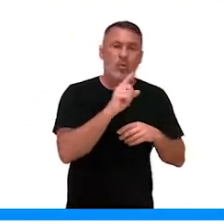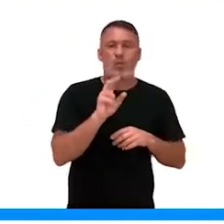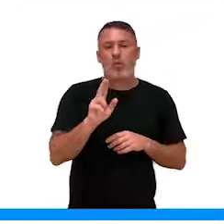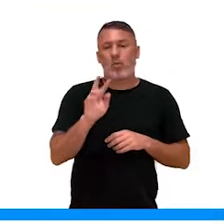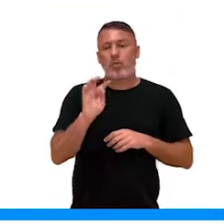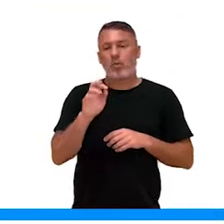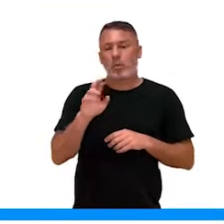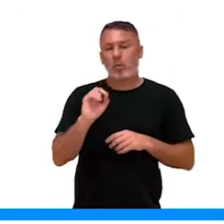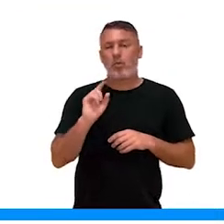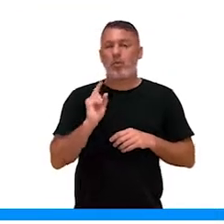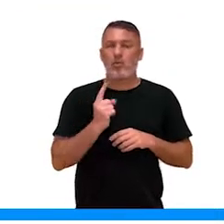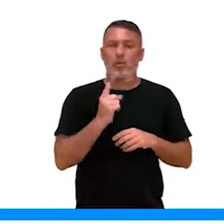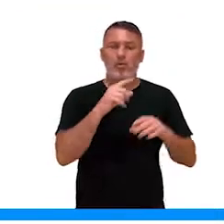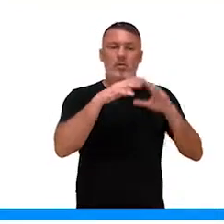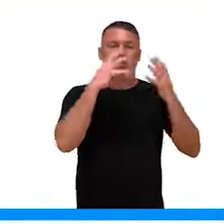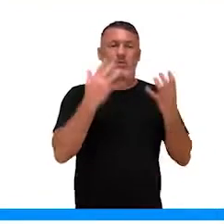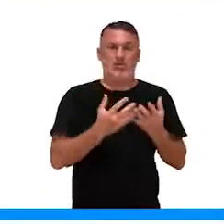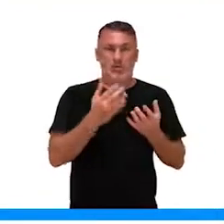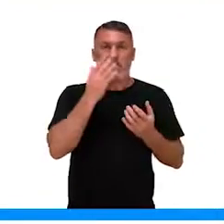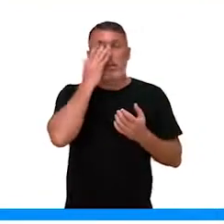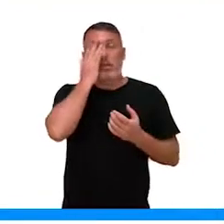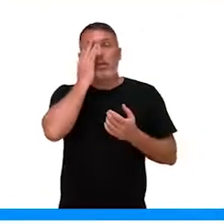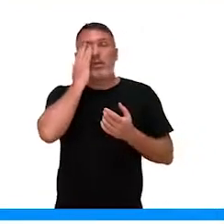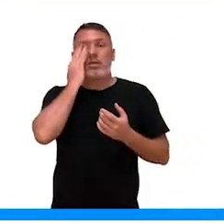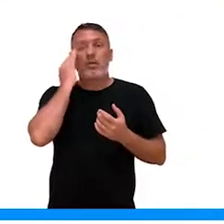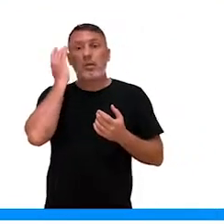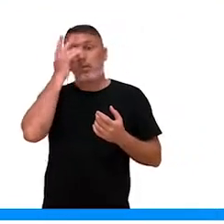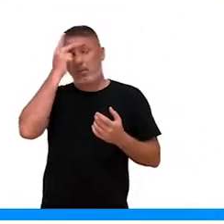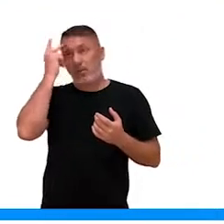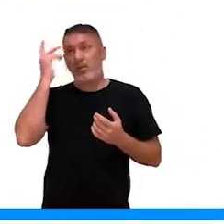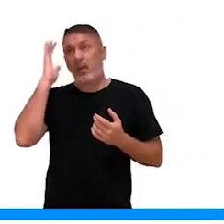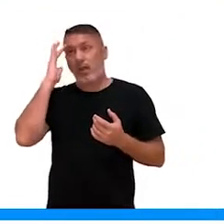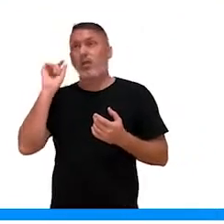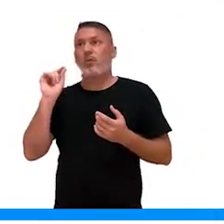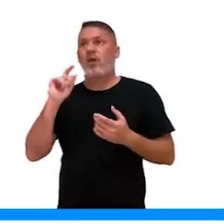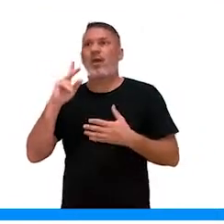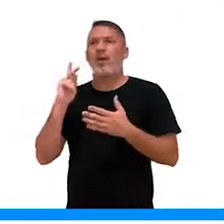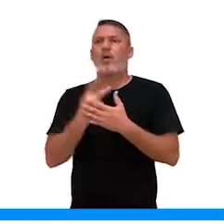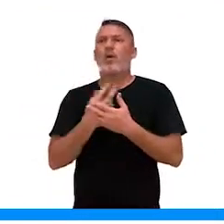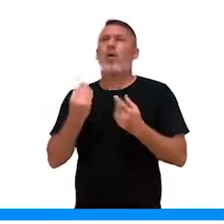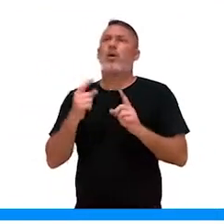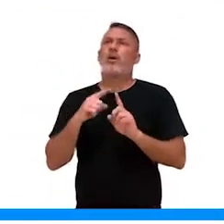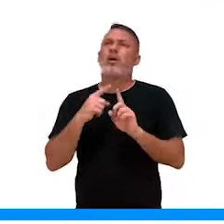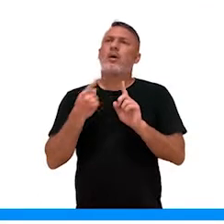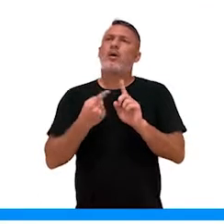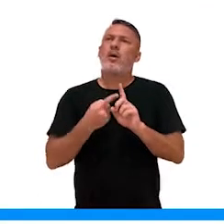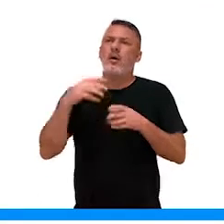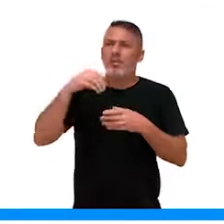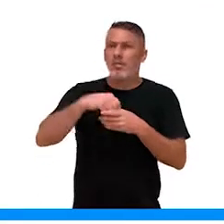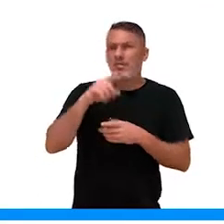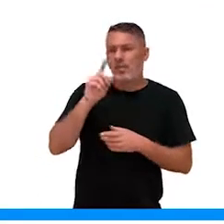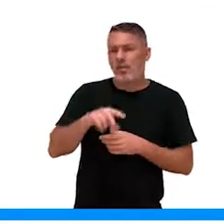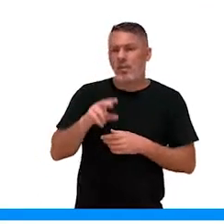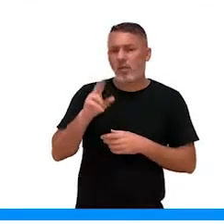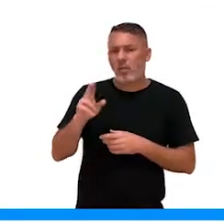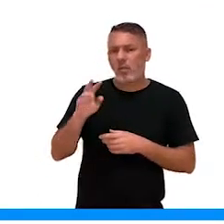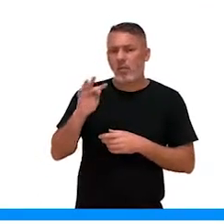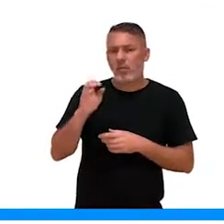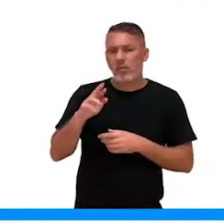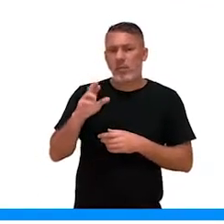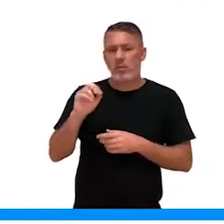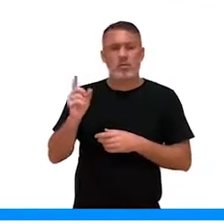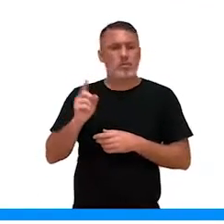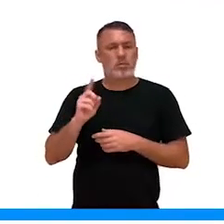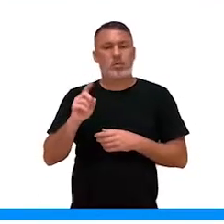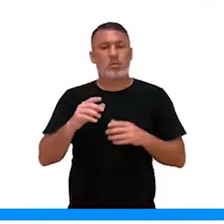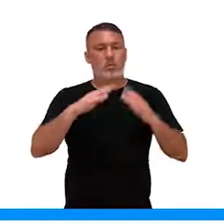tuba uterina. Então, ao contrário do que muitas pessoas pensam, a fecundação não acontece no útero, ela acontece nas